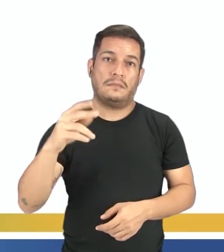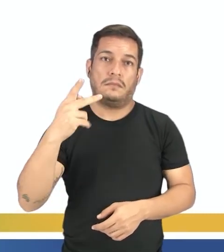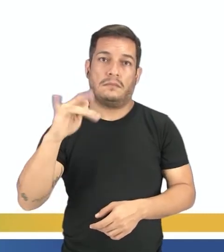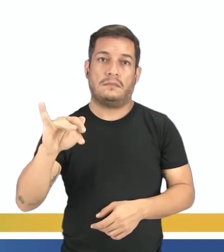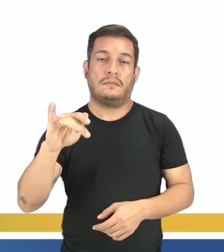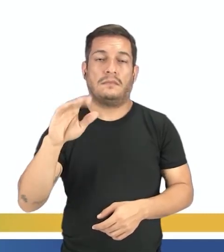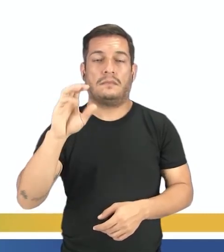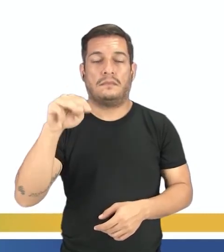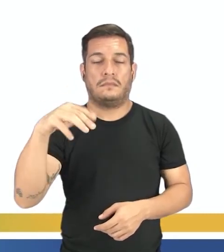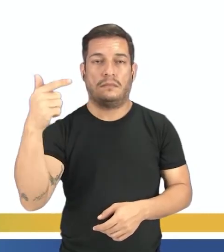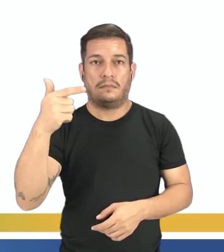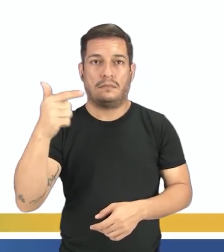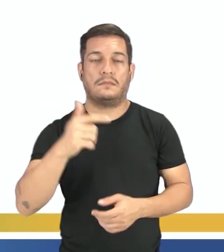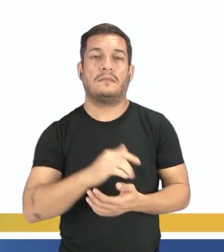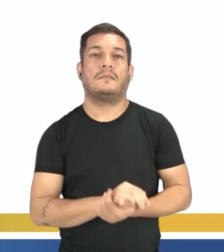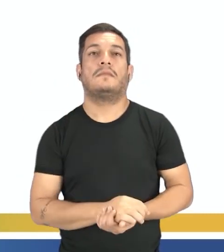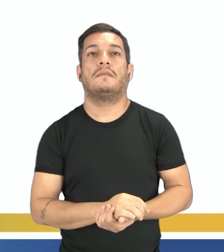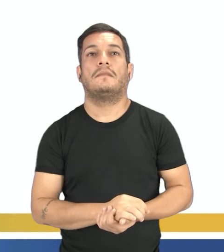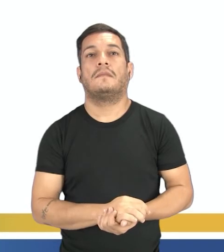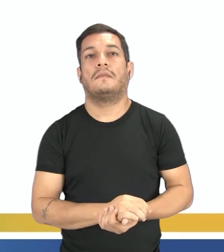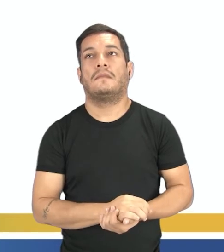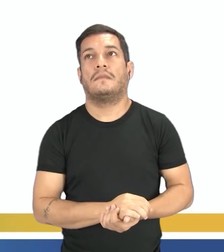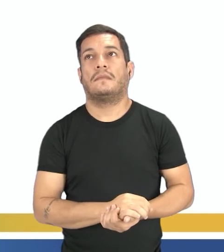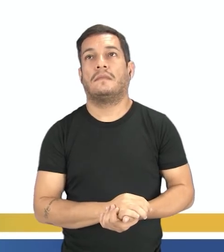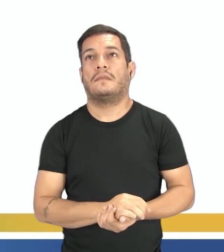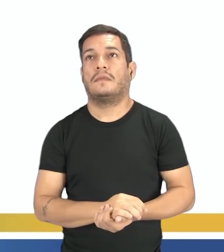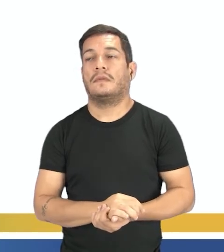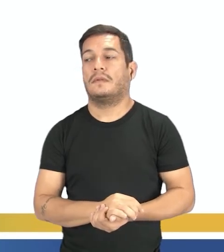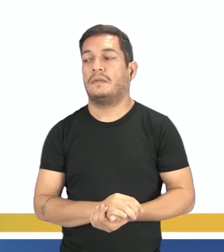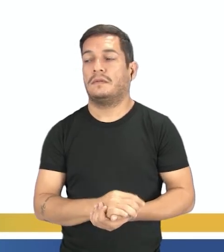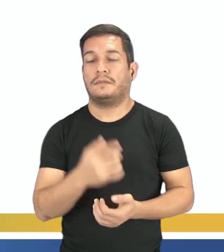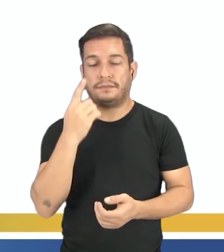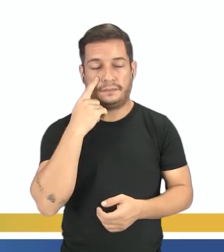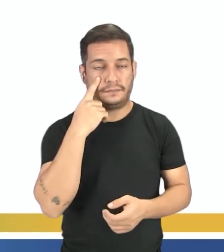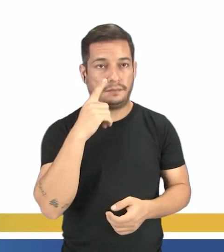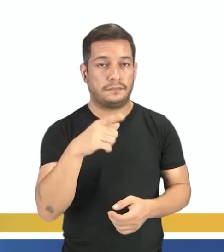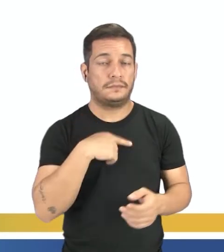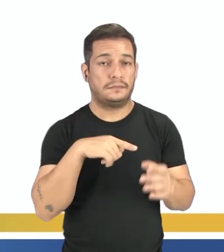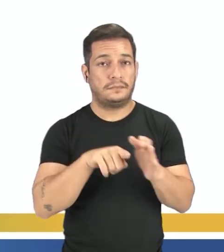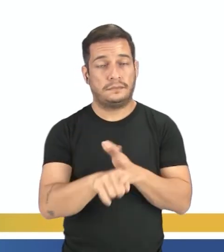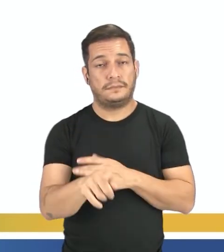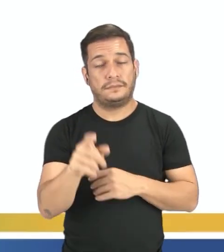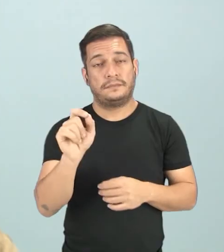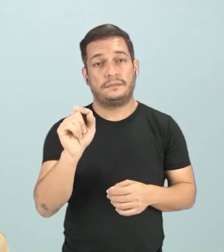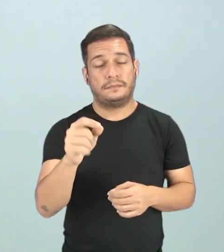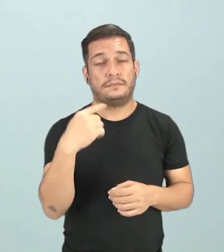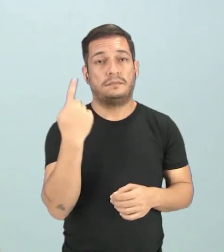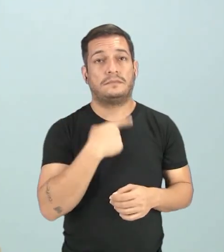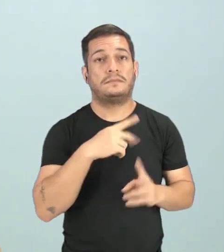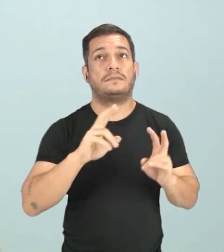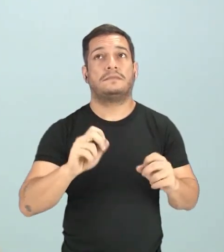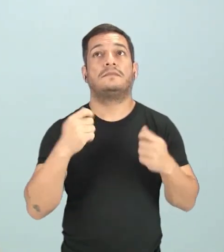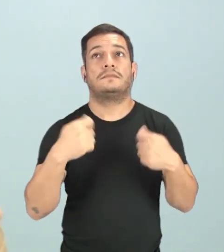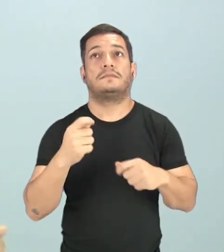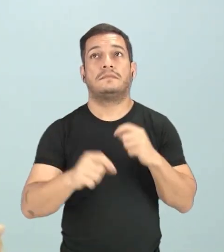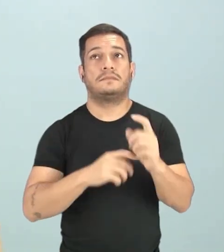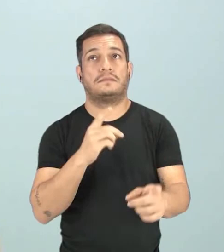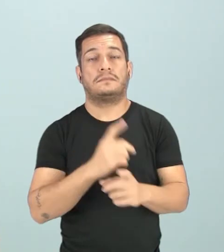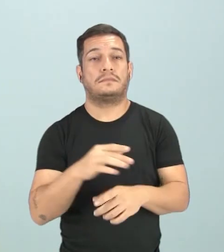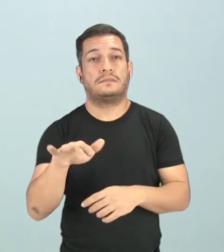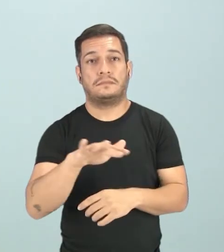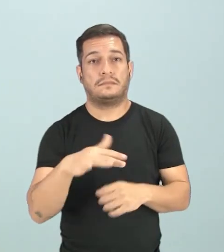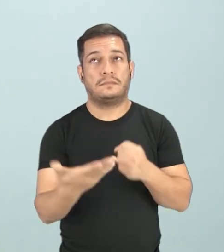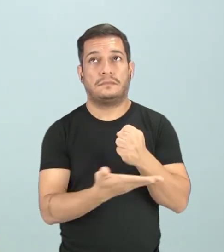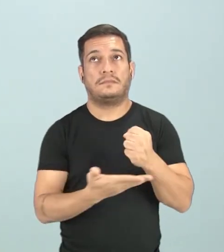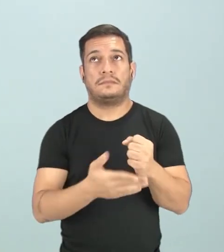29.400 π centímetro ao cubo. Né? Trabalhando em cima dessa questão, nós vimos que nós precisávamos encontrar a área da base